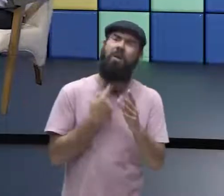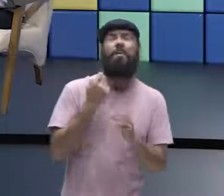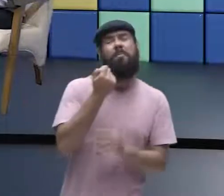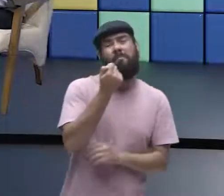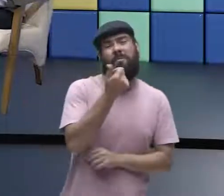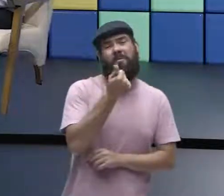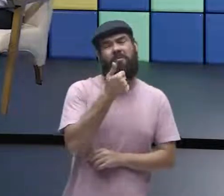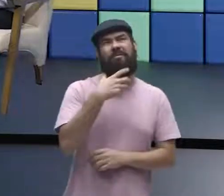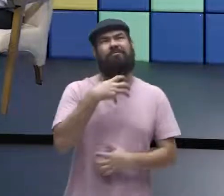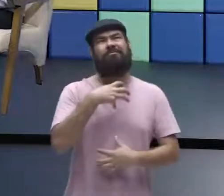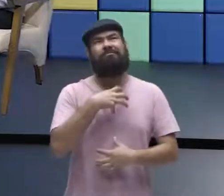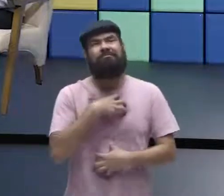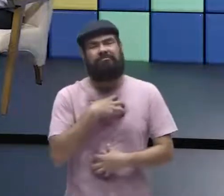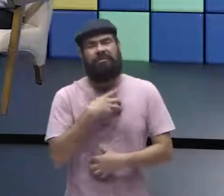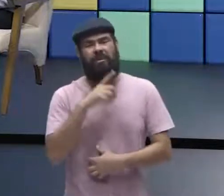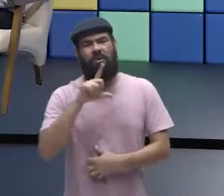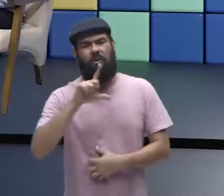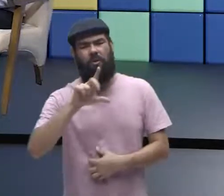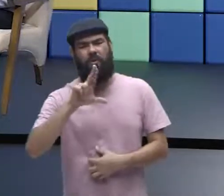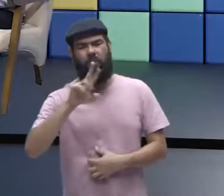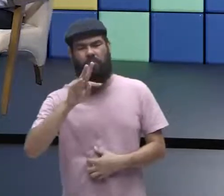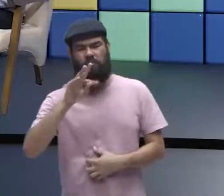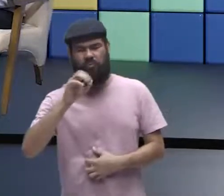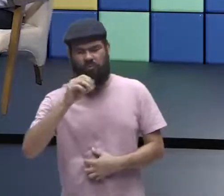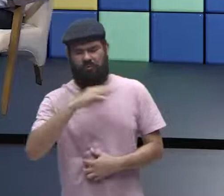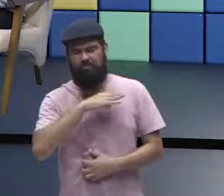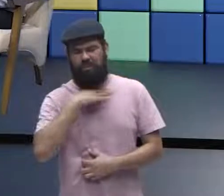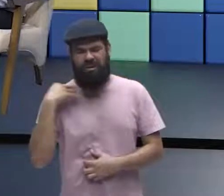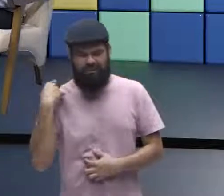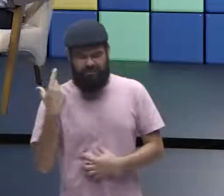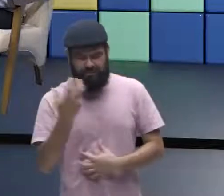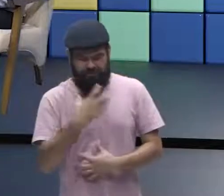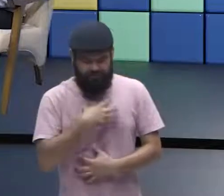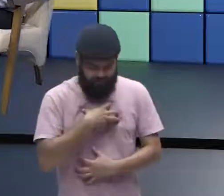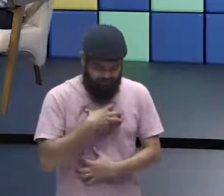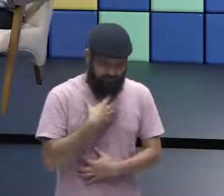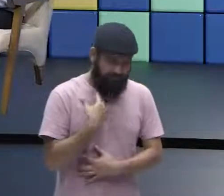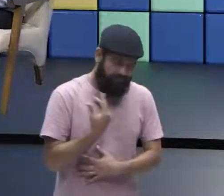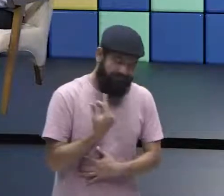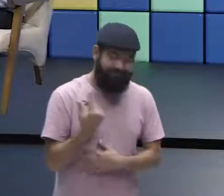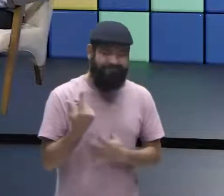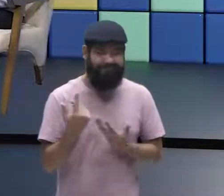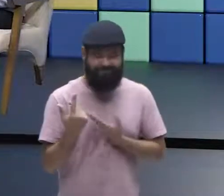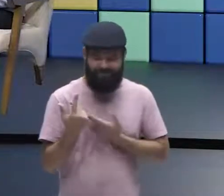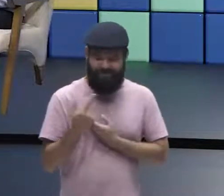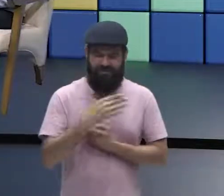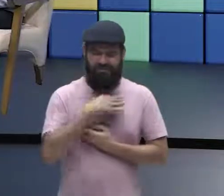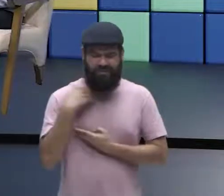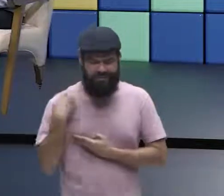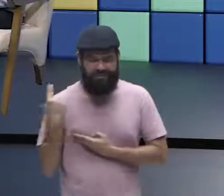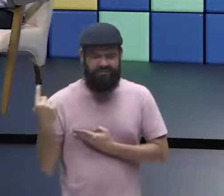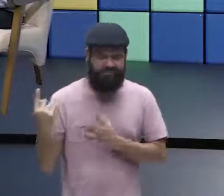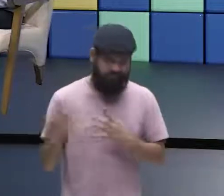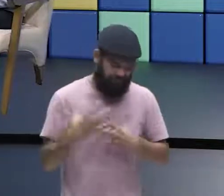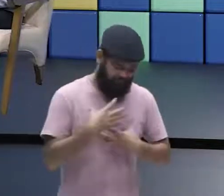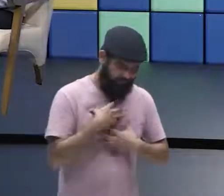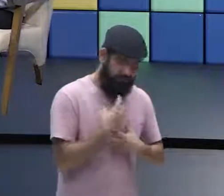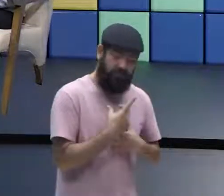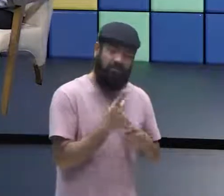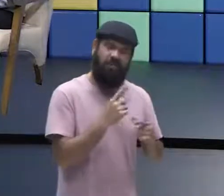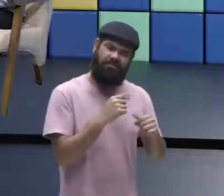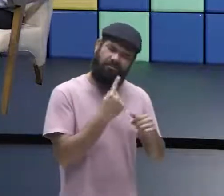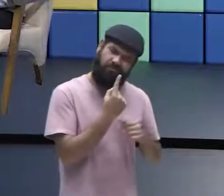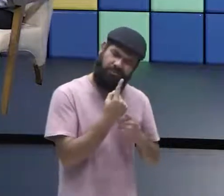momento de dor, entendeu? De uma perda, a gente precisa se recolher mais. Mas assim, dentro do que a gente possa, daqui, sei